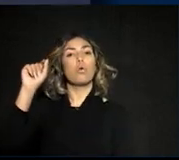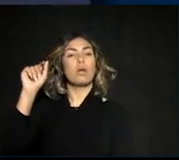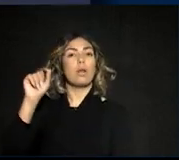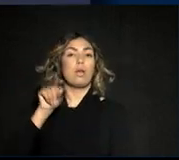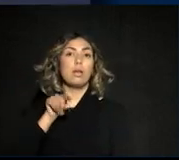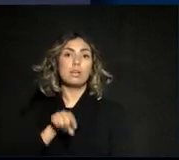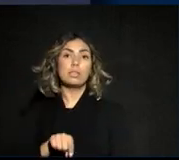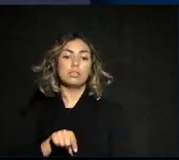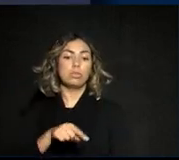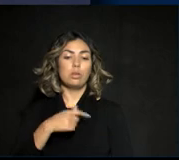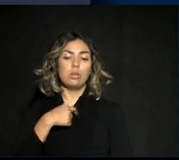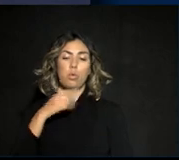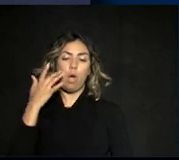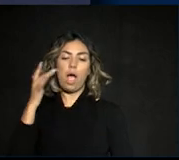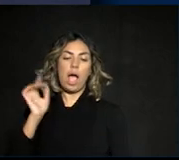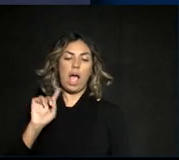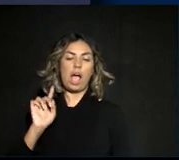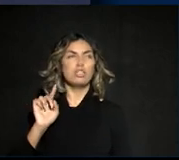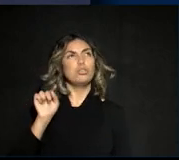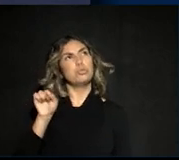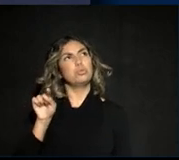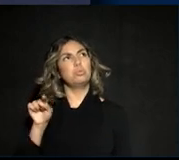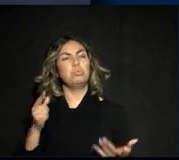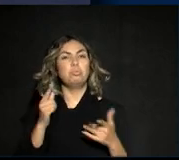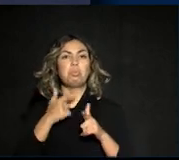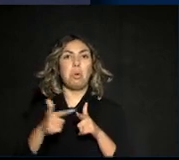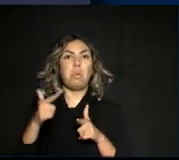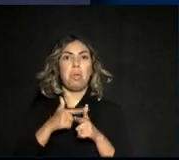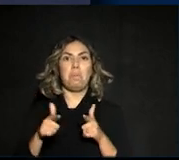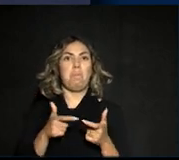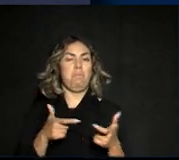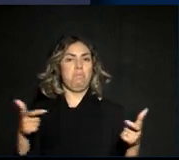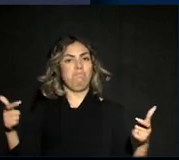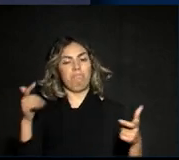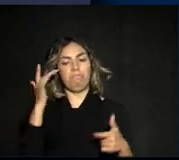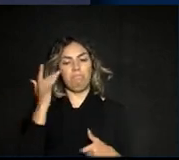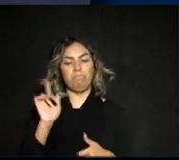trimestres que eu não acho que seja um grande problema, não.